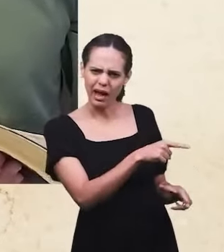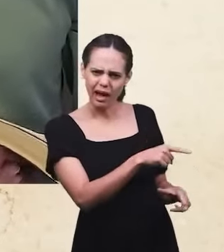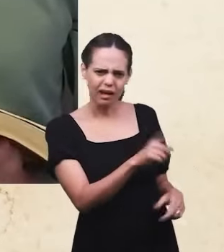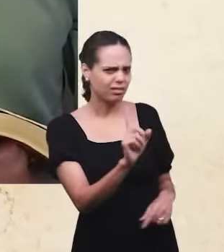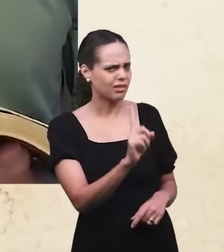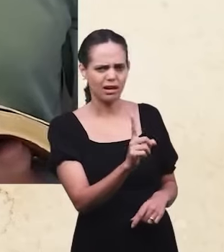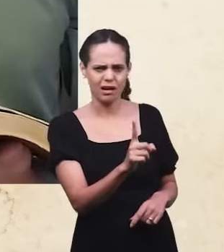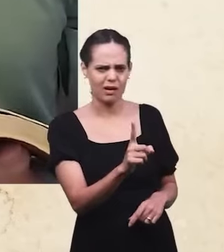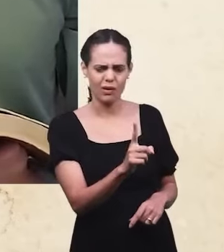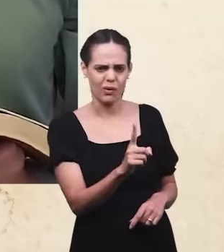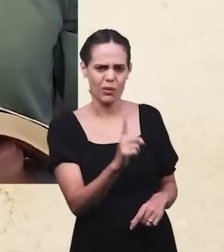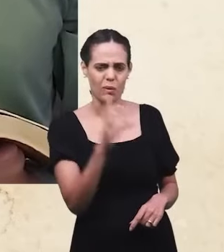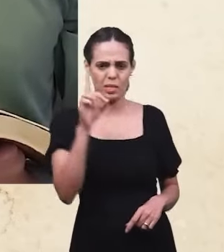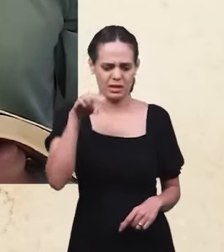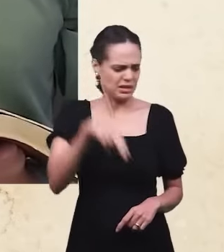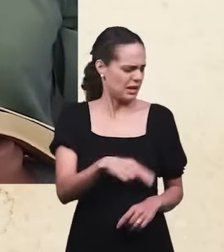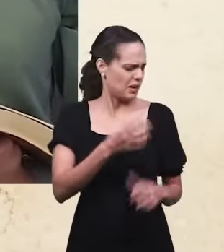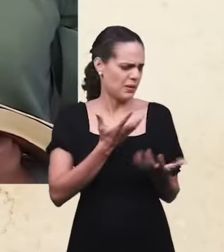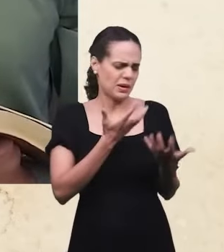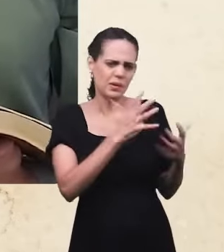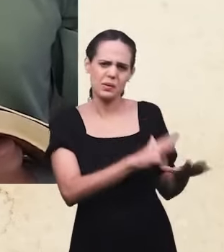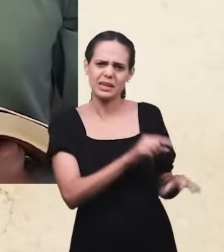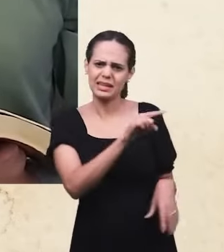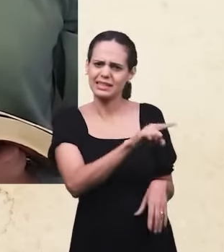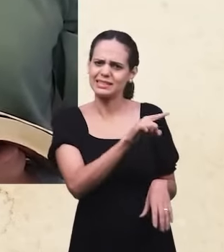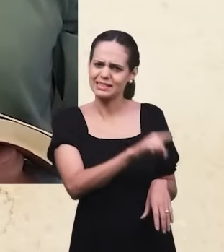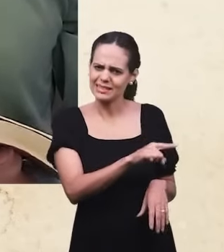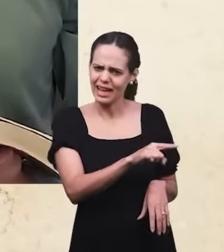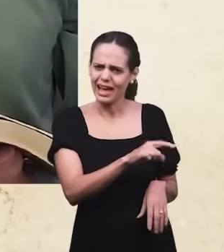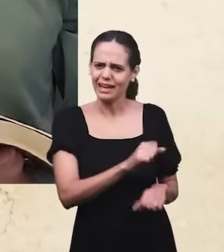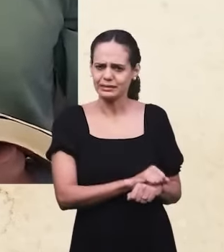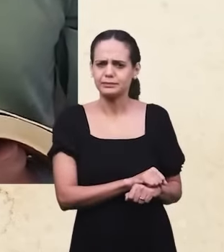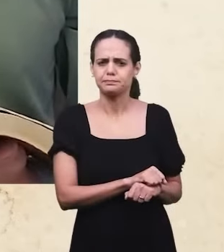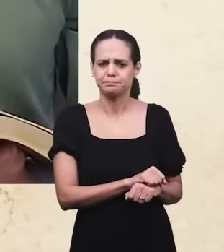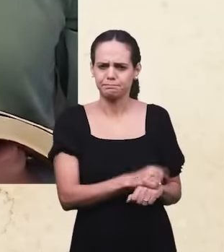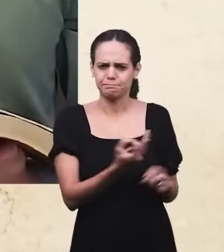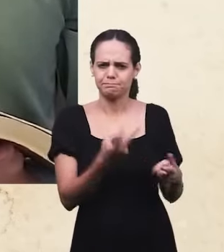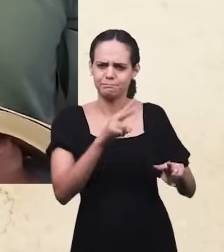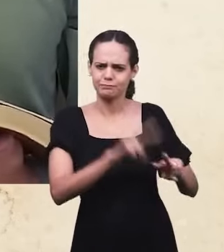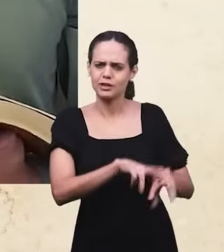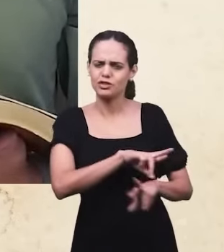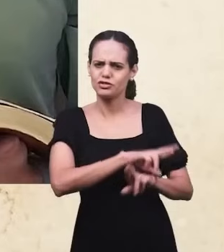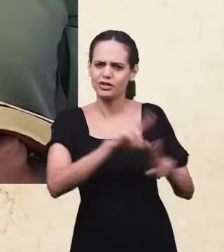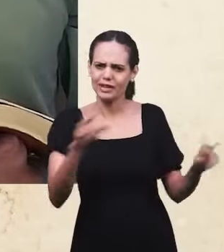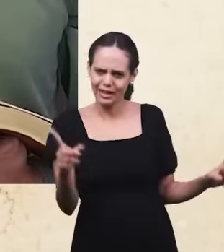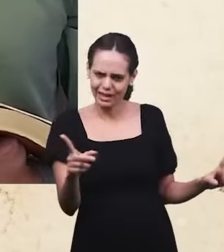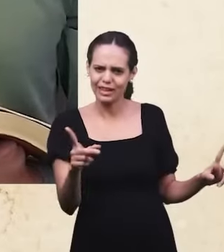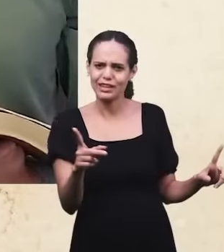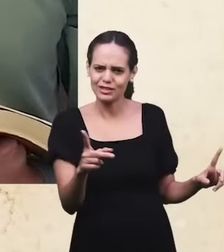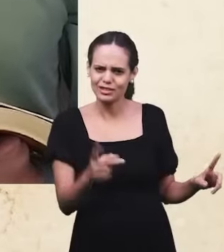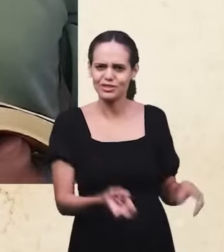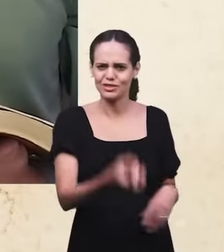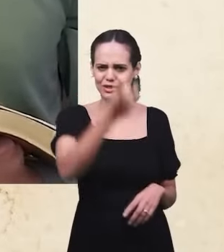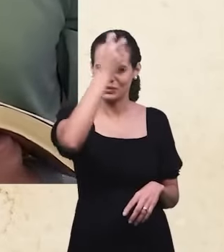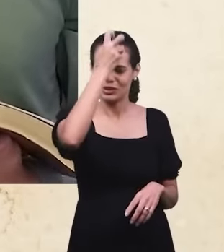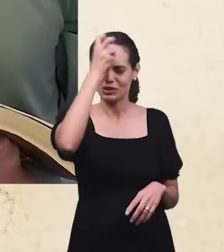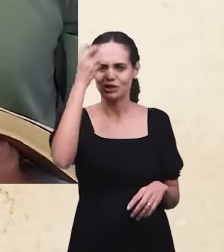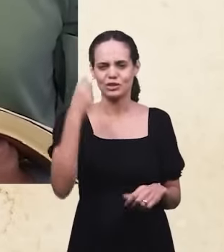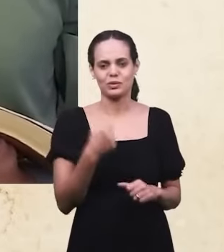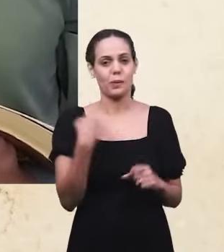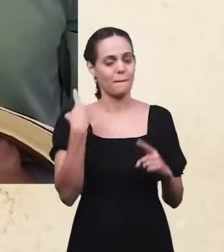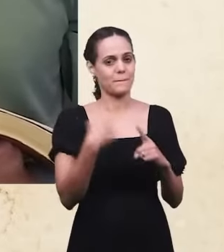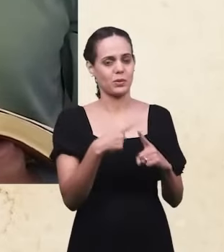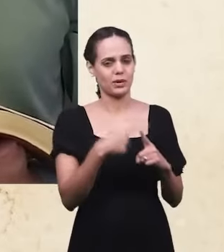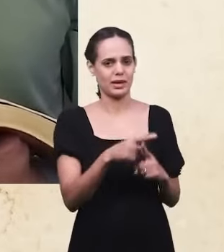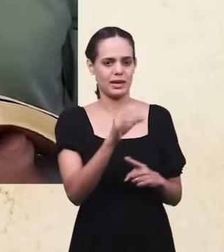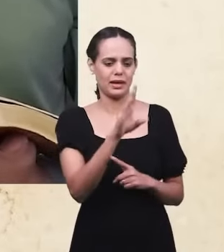Babilônia. A Babilônia, o cativeiro da Babilônia, é muito interessante porque era um cativeiro diferente do cativeiro do Egito, onde houve